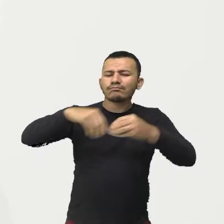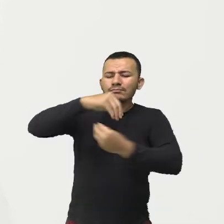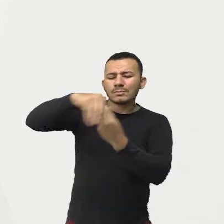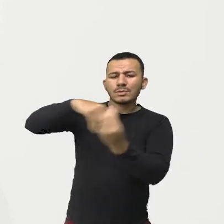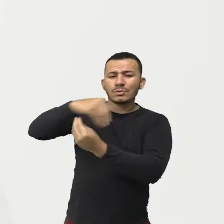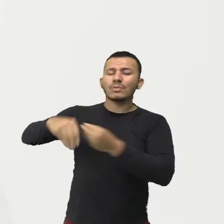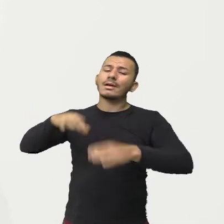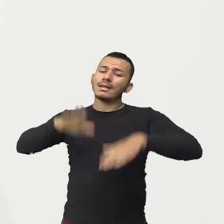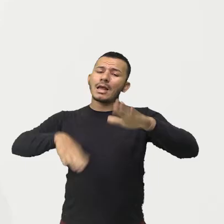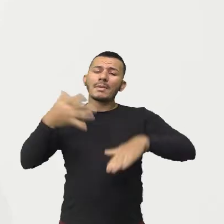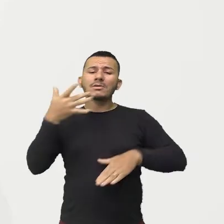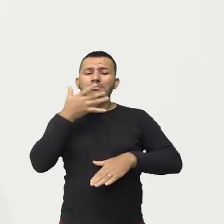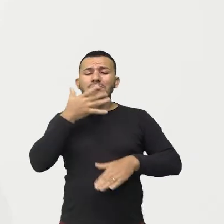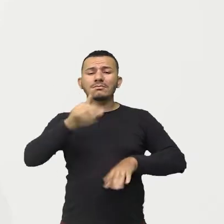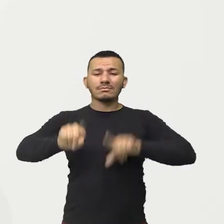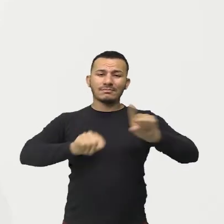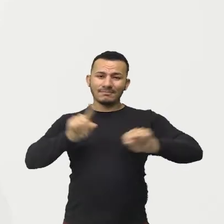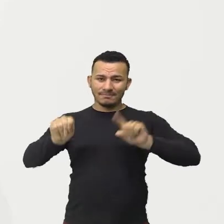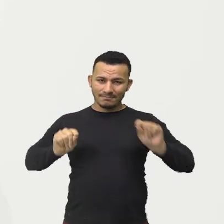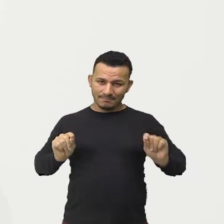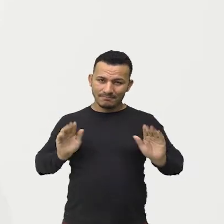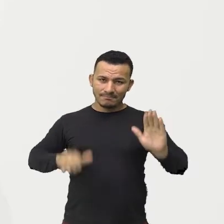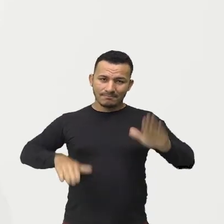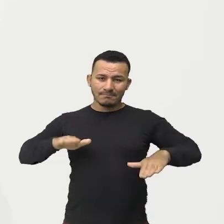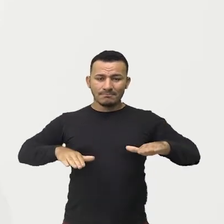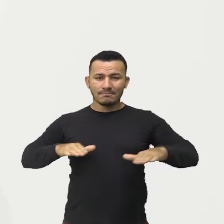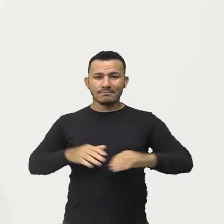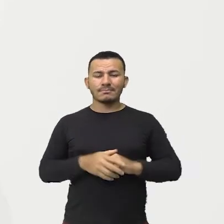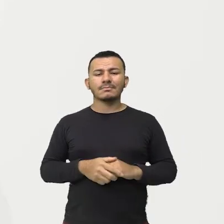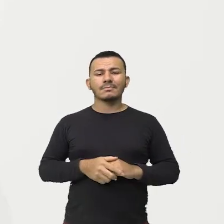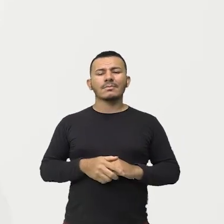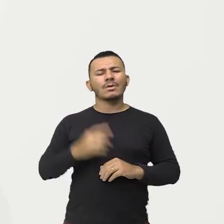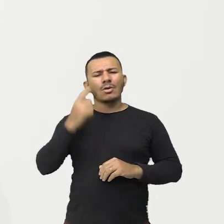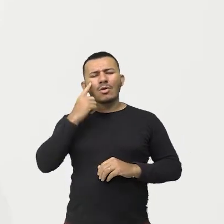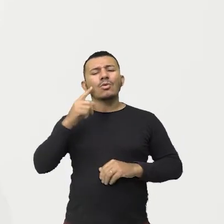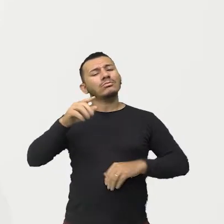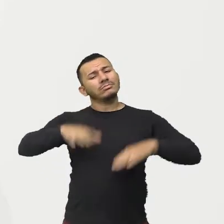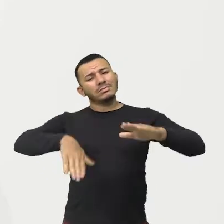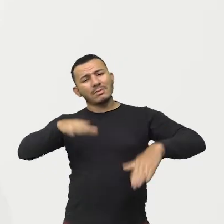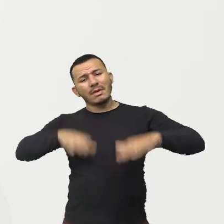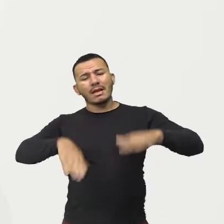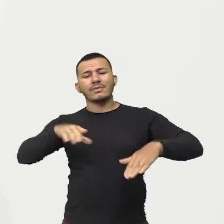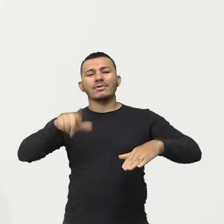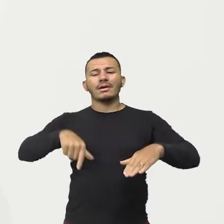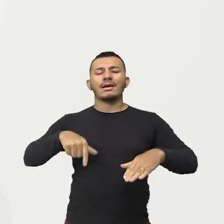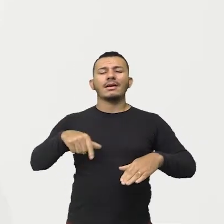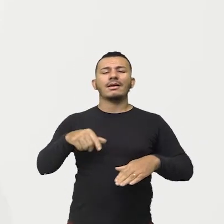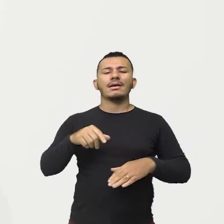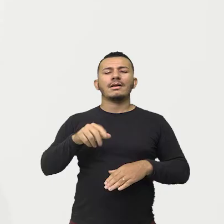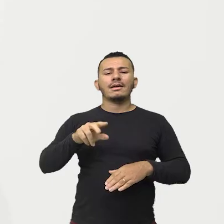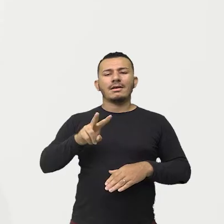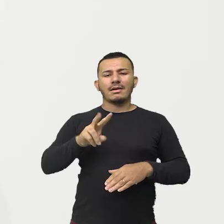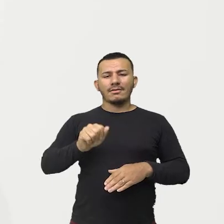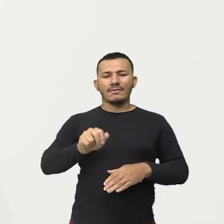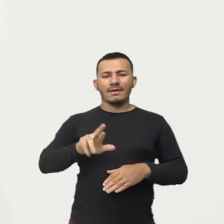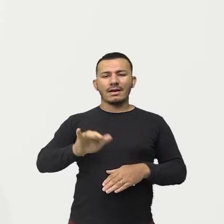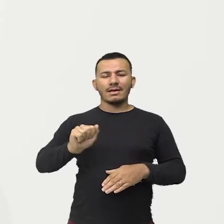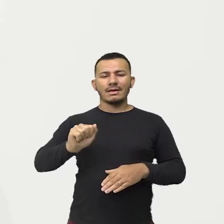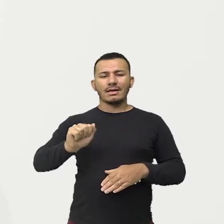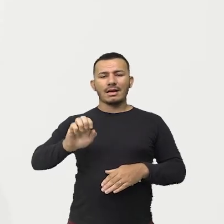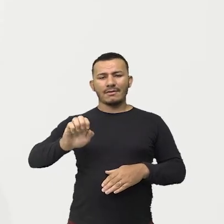acordo com o sabor. Essa ideia aqui, ó, de varia, está se referindo à palavra variável.